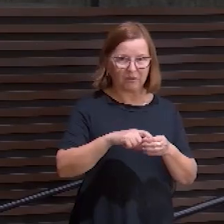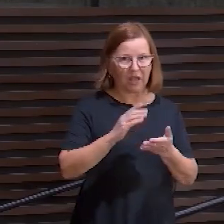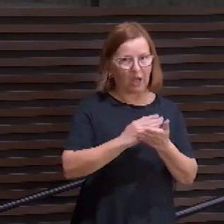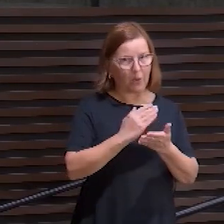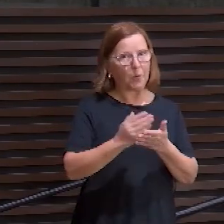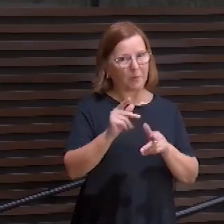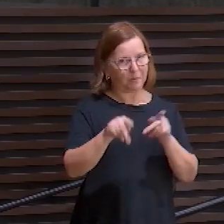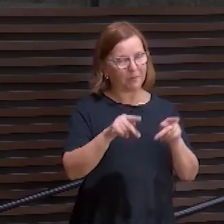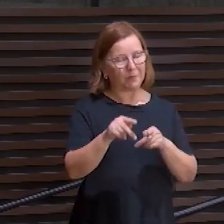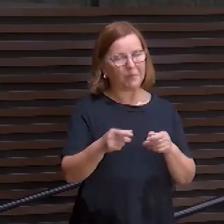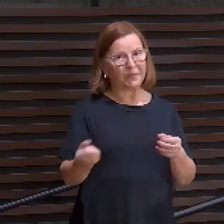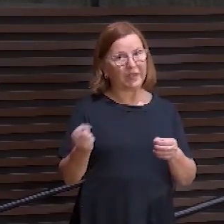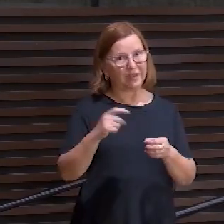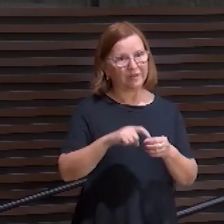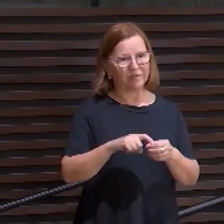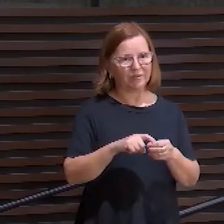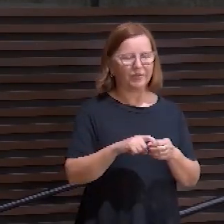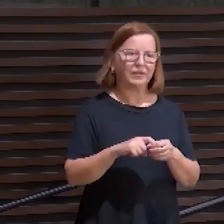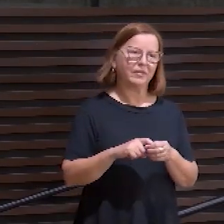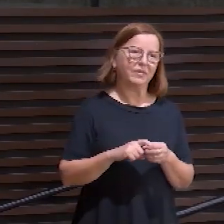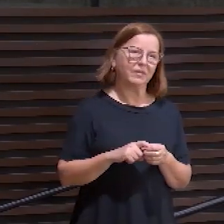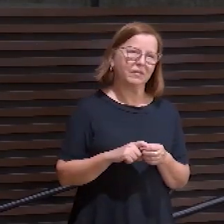deles, para